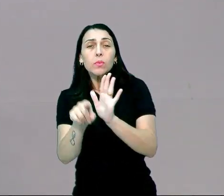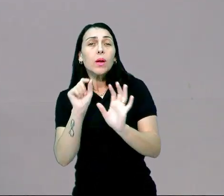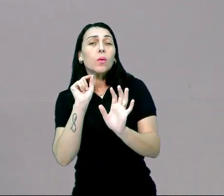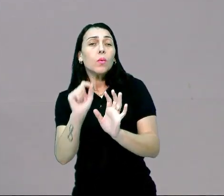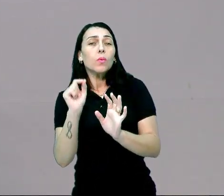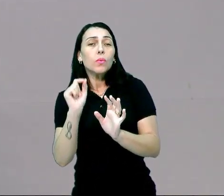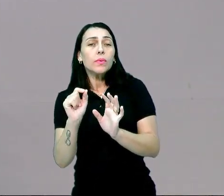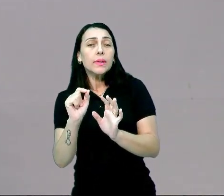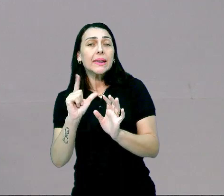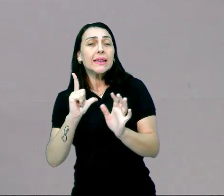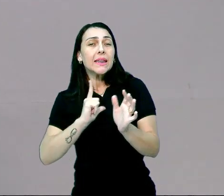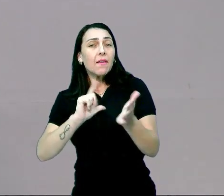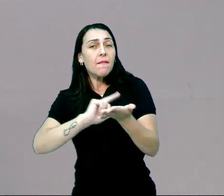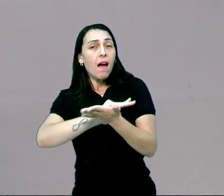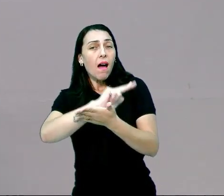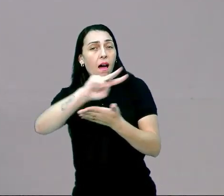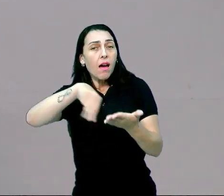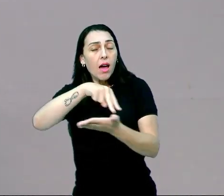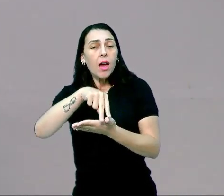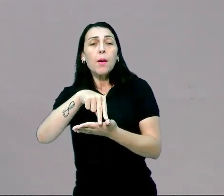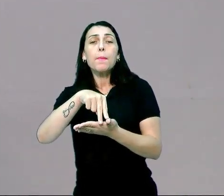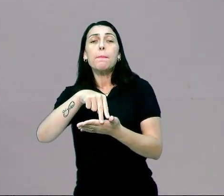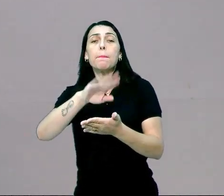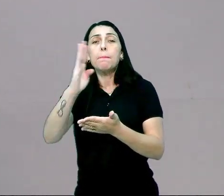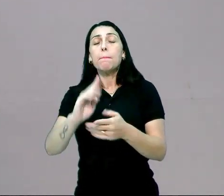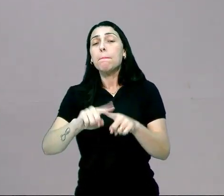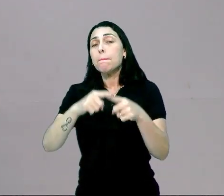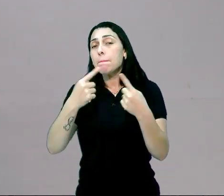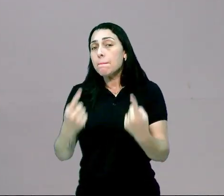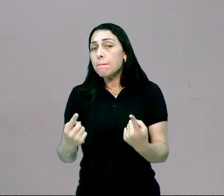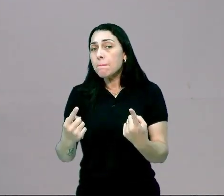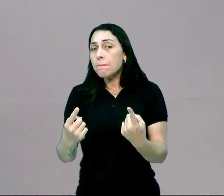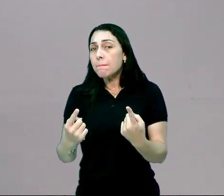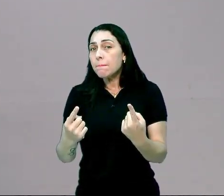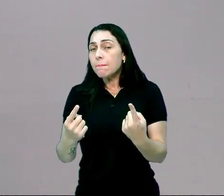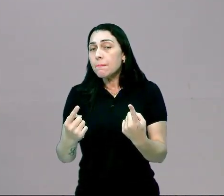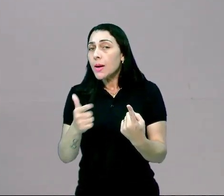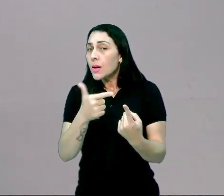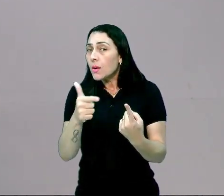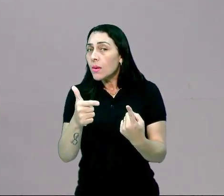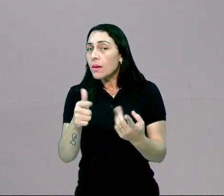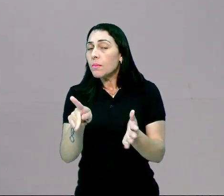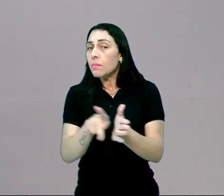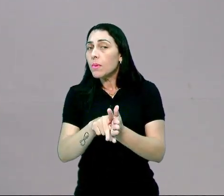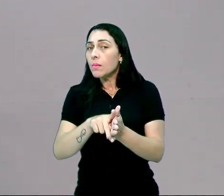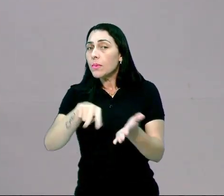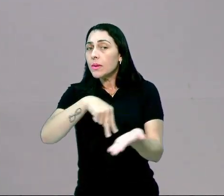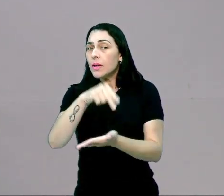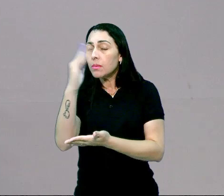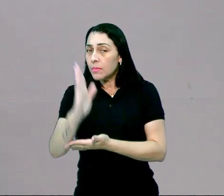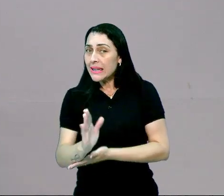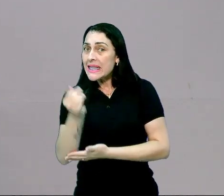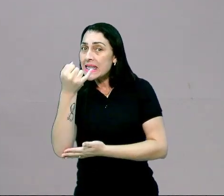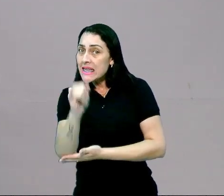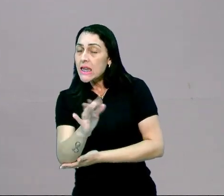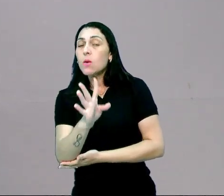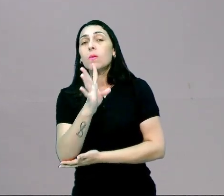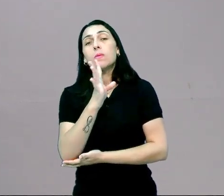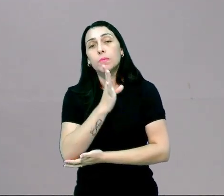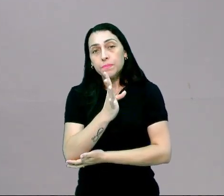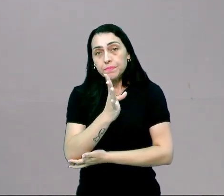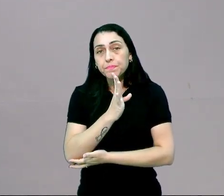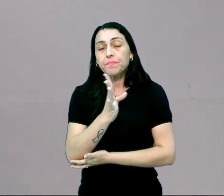seguinte: tem vários tipos de dança brasileira, mas uma dessas alternativas não é dança brasileira. Se a gente conhecer